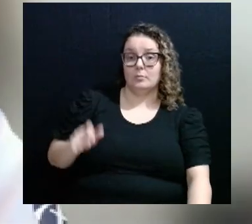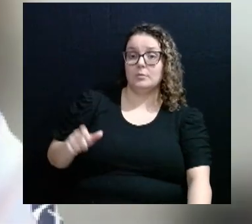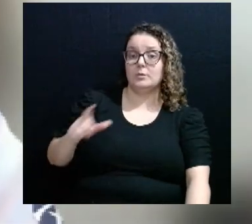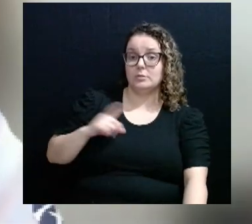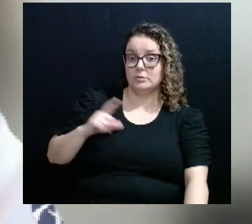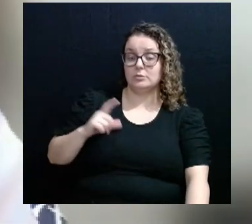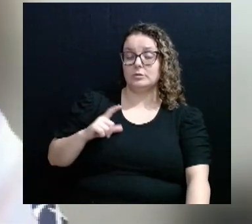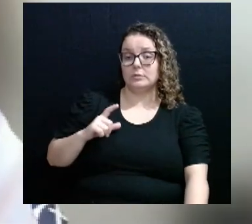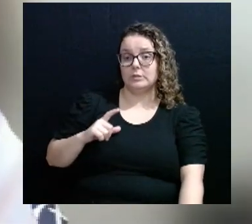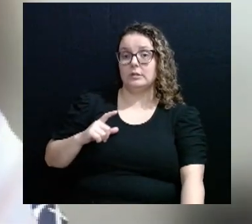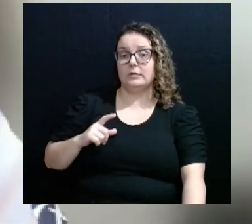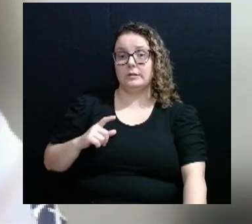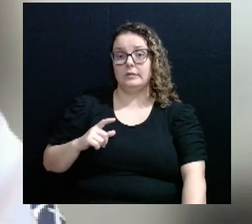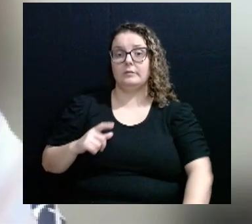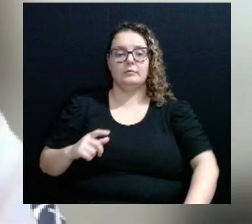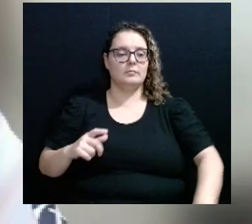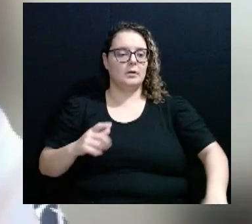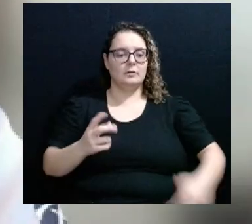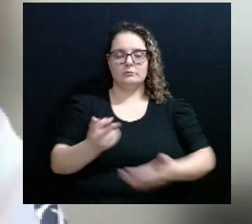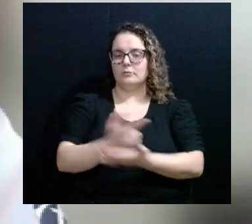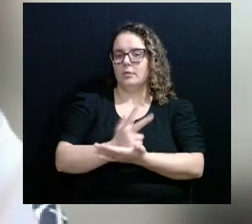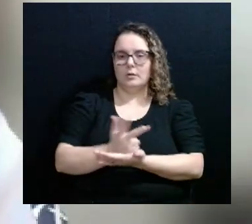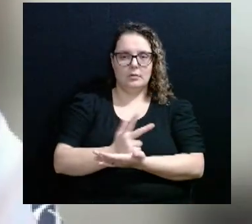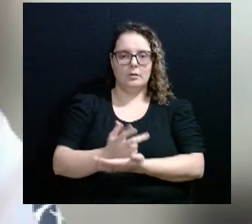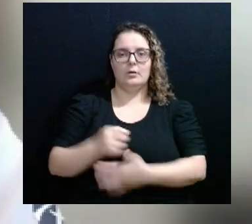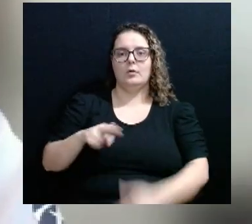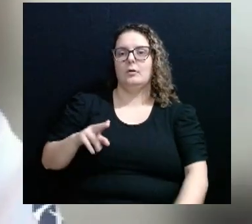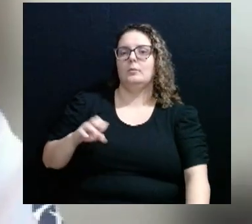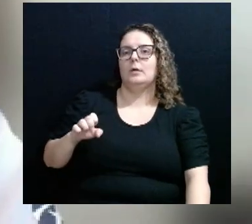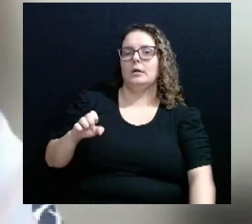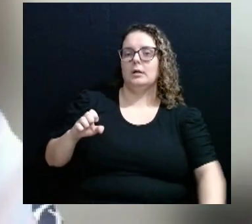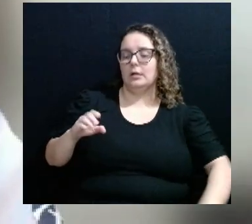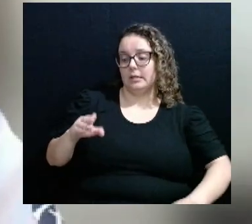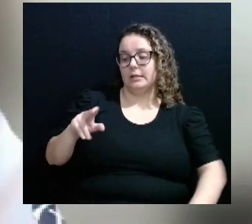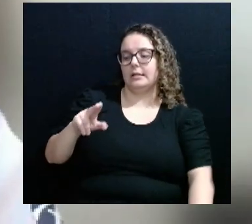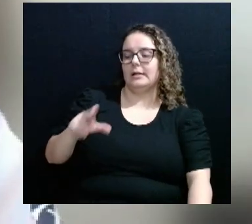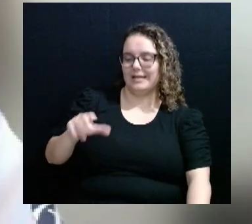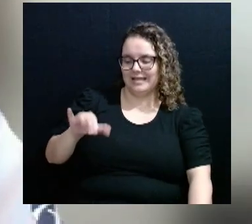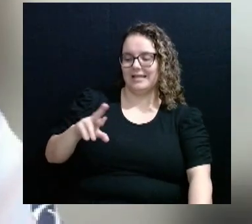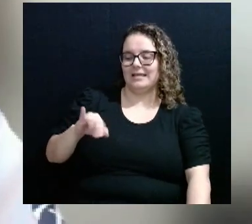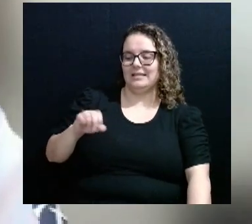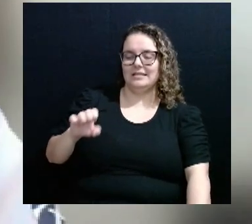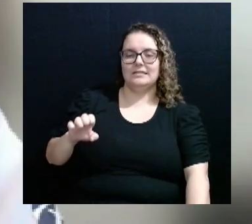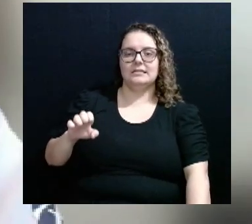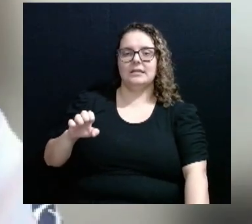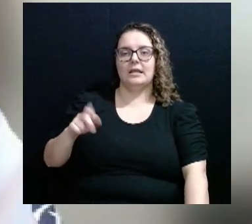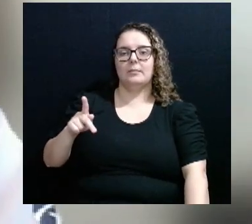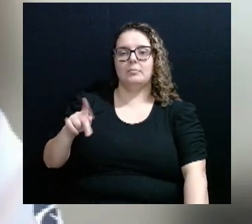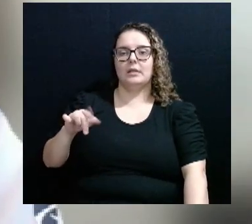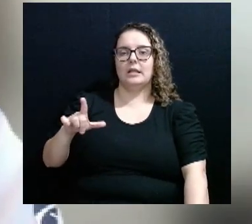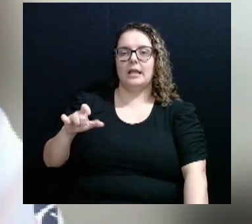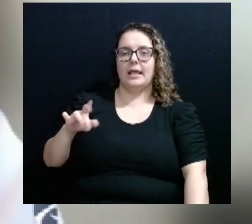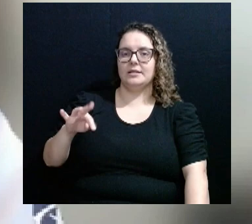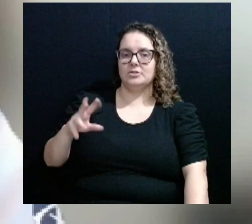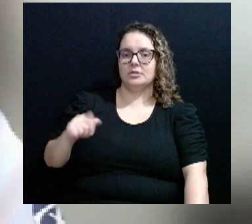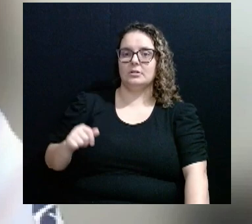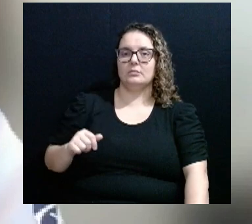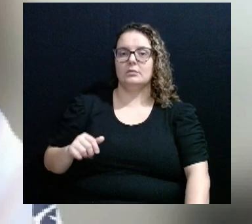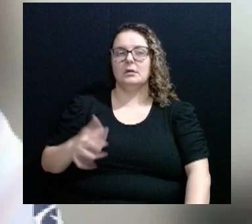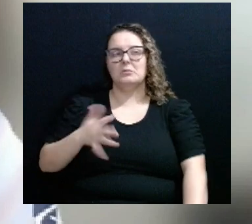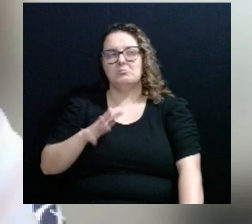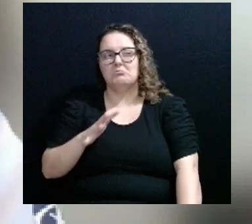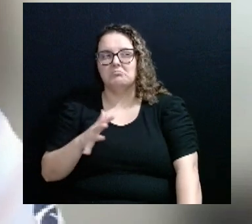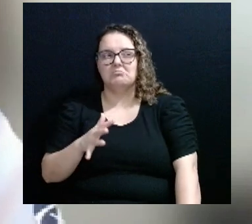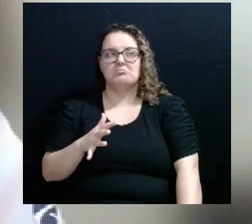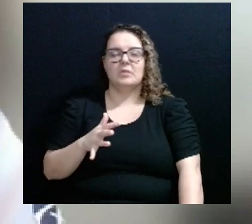que a pessoa teve, né, uma convulsão ou uma crise epilética, ela geralmente a maioria das